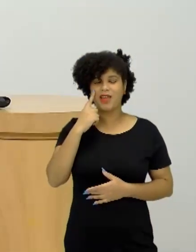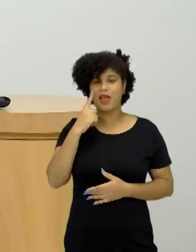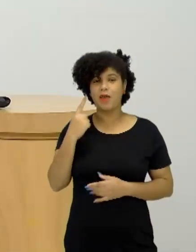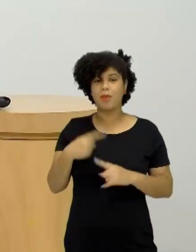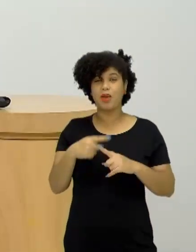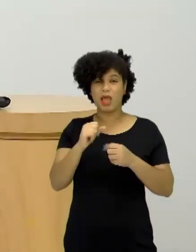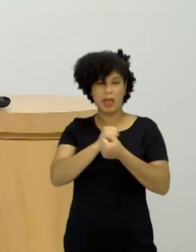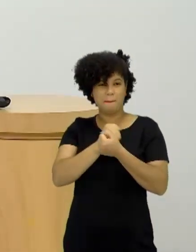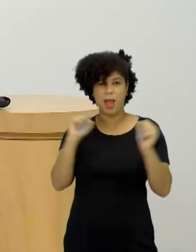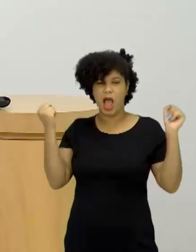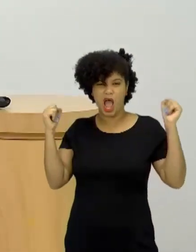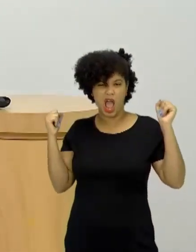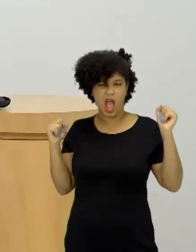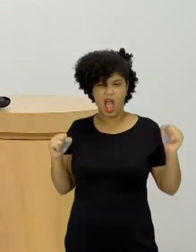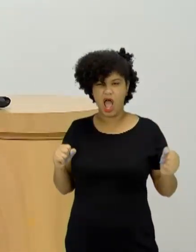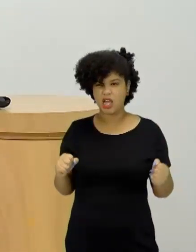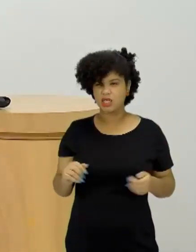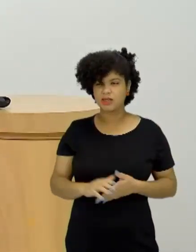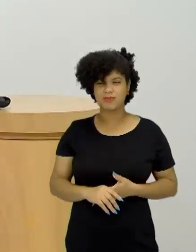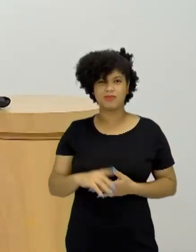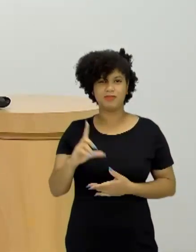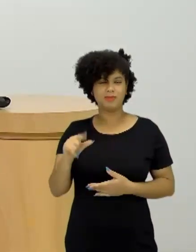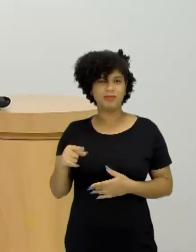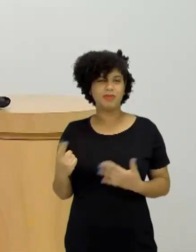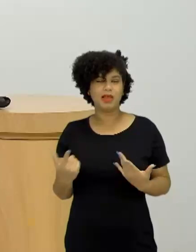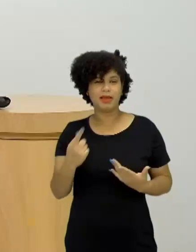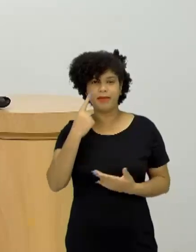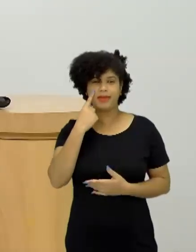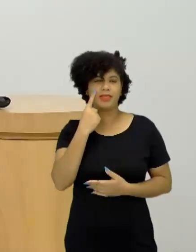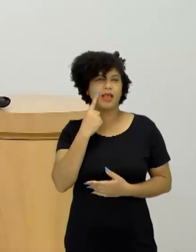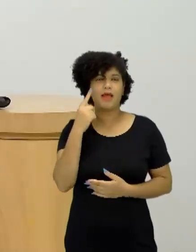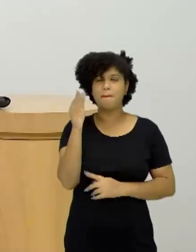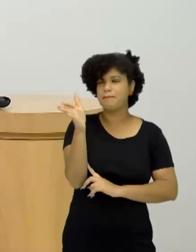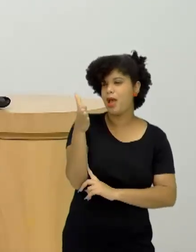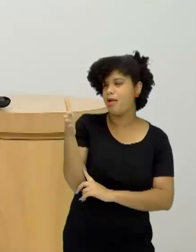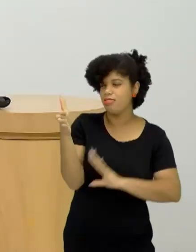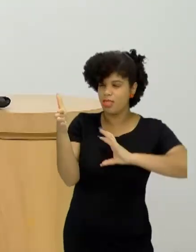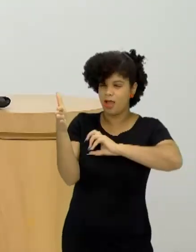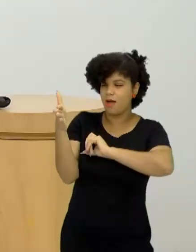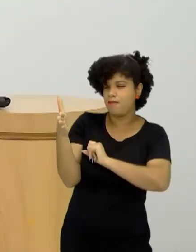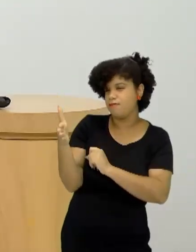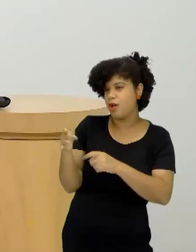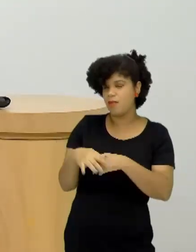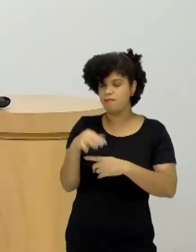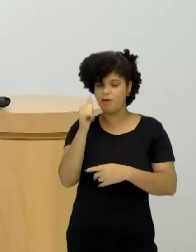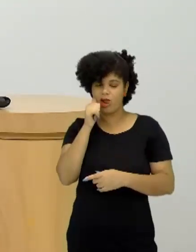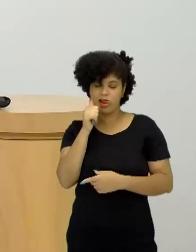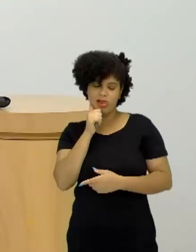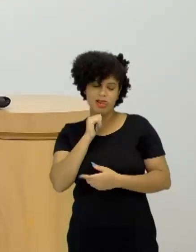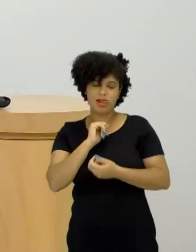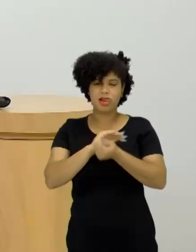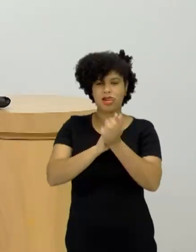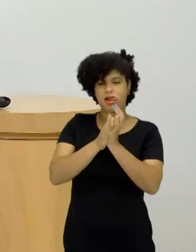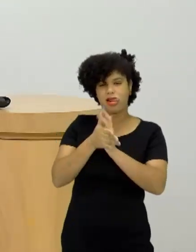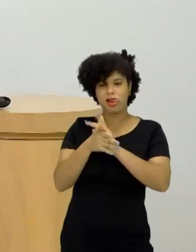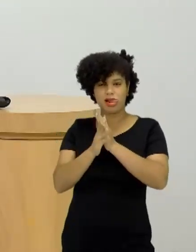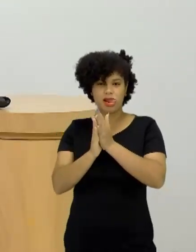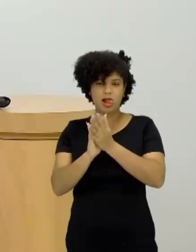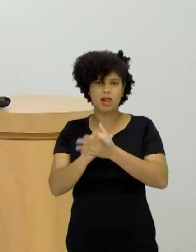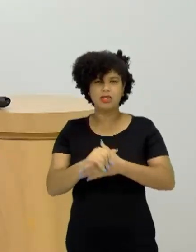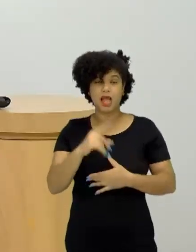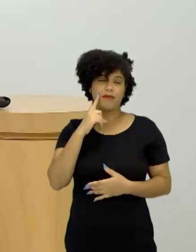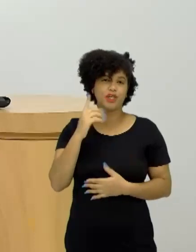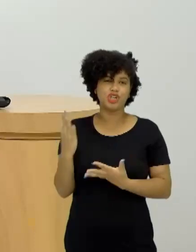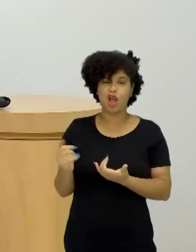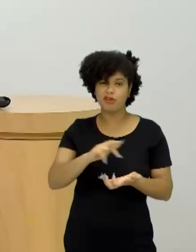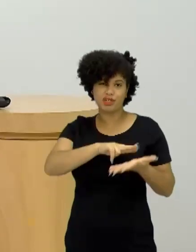ele era passional, ele era patriota, ele era mulherengo, jovem, ele tinha essa